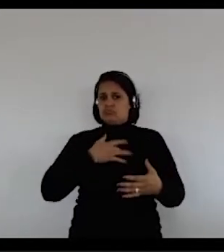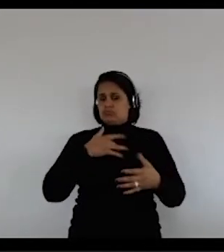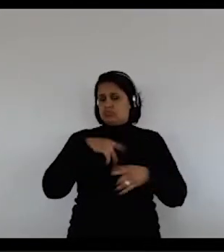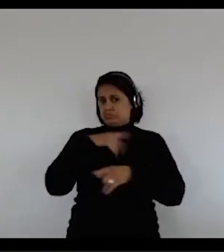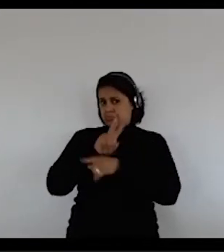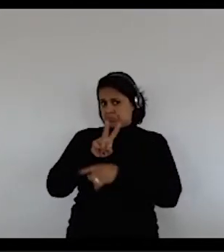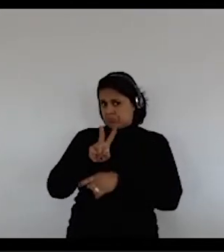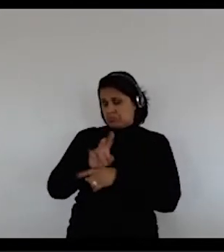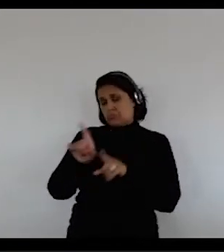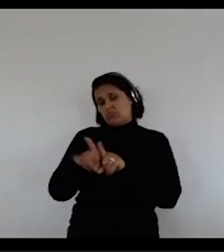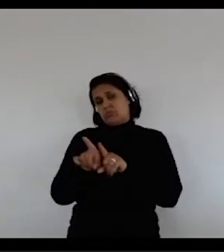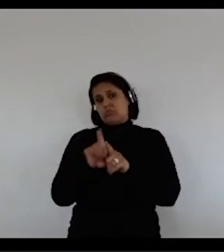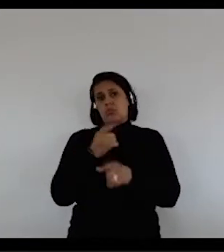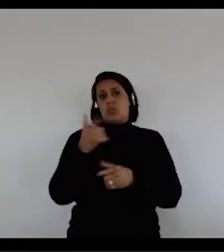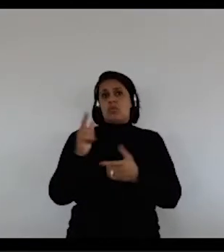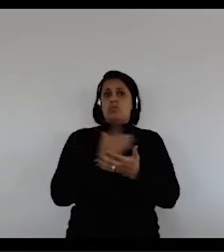outras